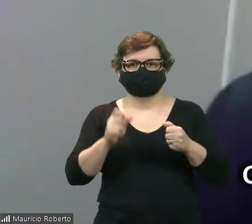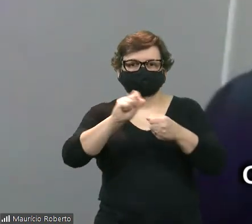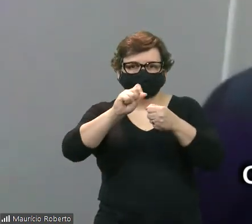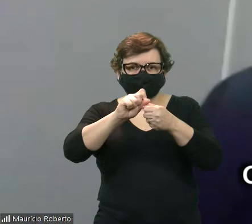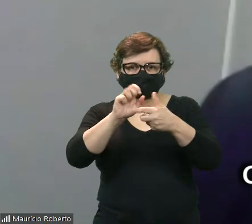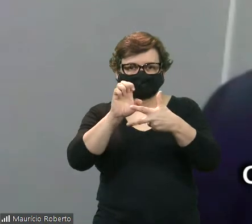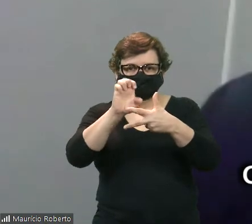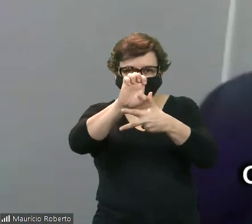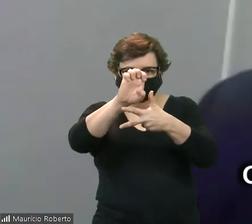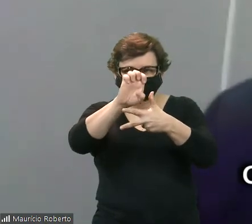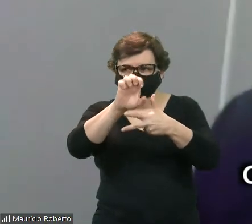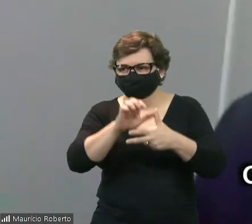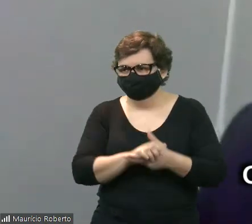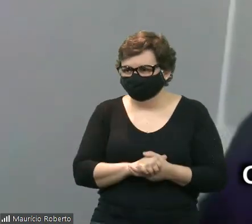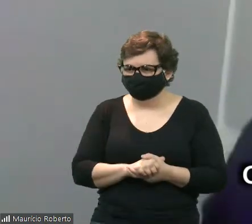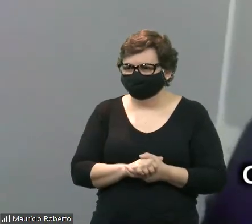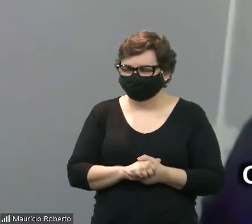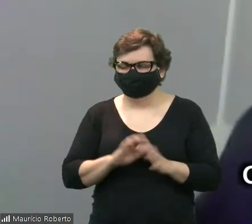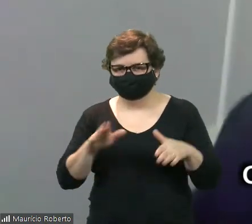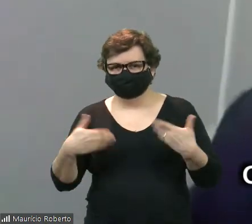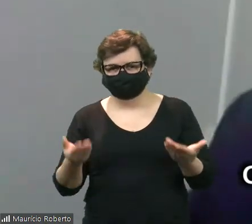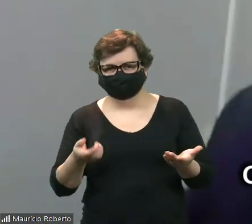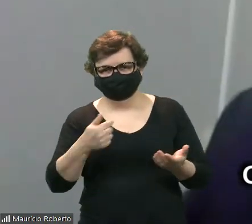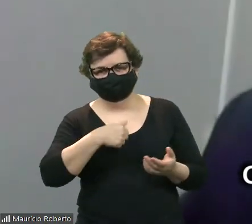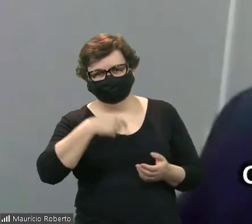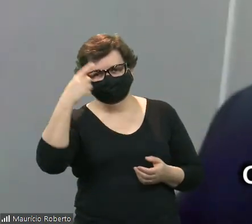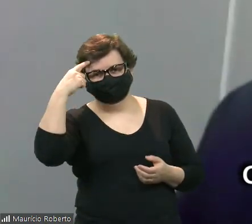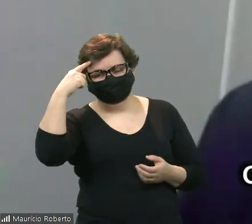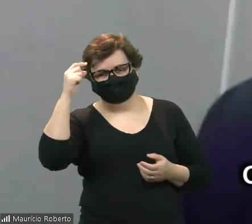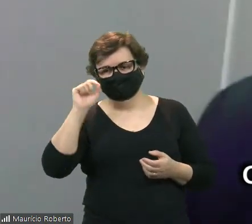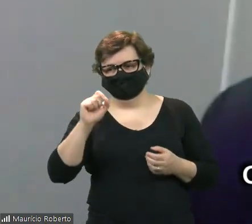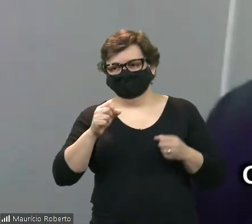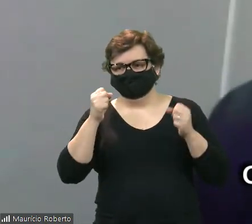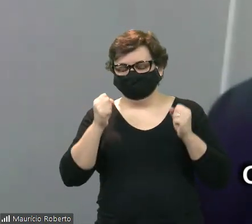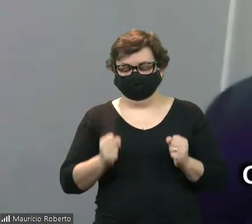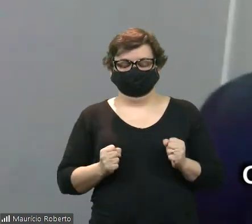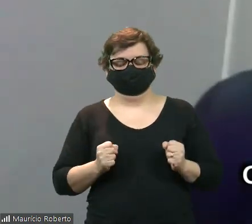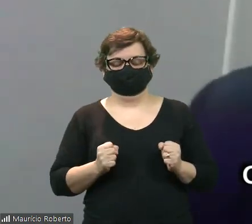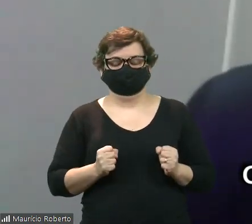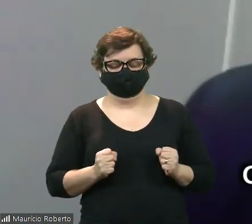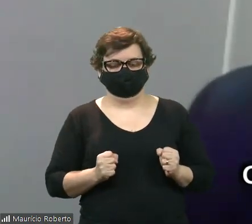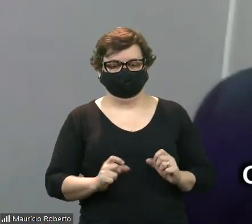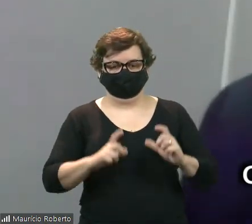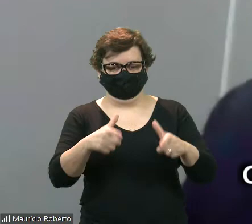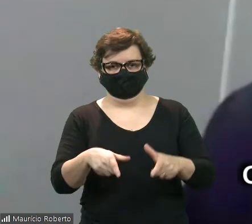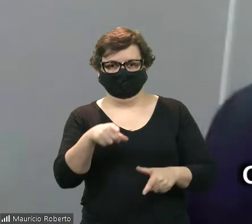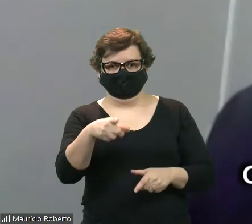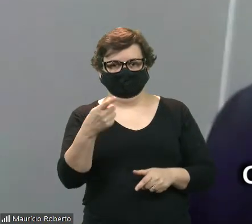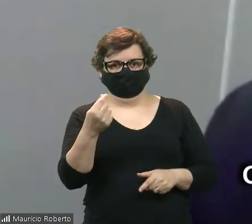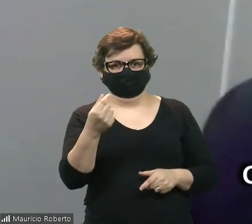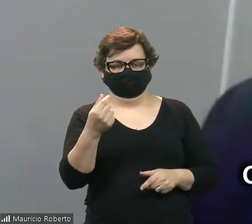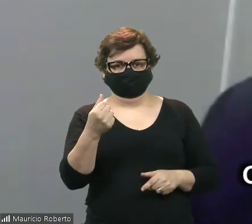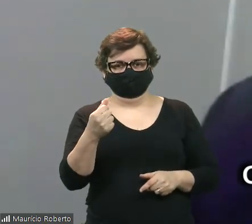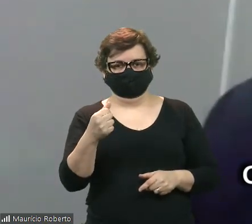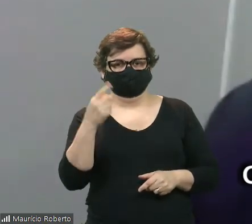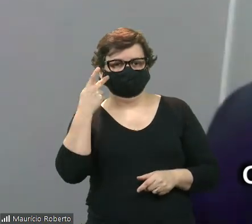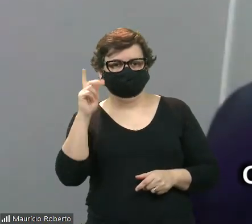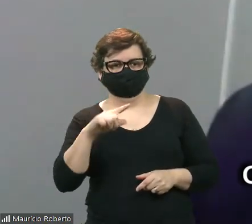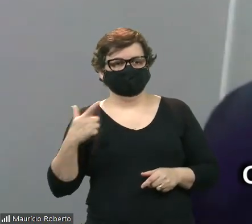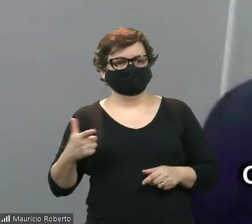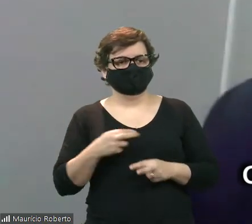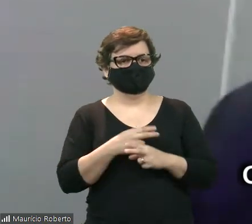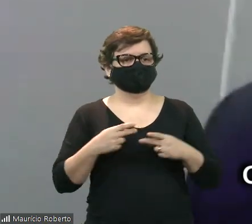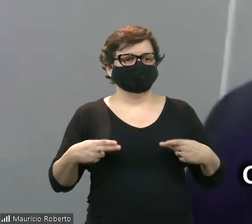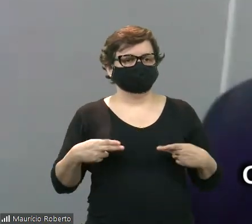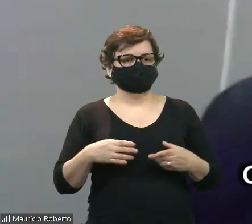dinheiro, ainda que mínimo, poderia ser investido na qualificação de um dos servidores ou vários servidores daquela secretaria,